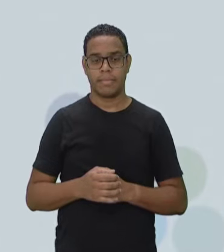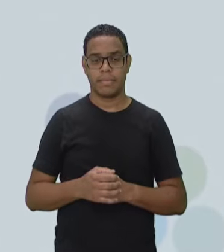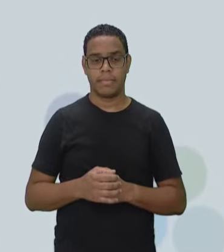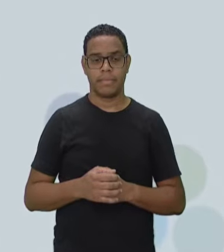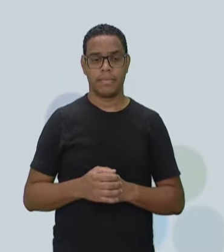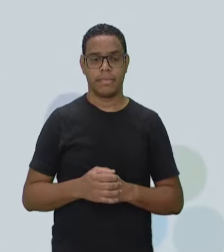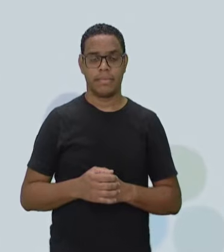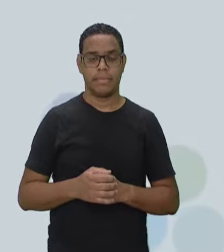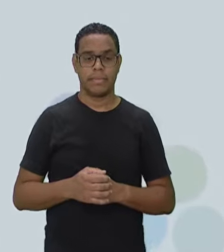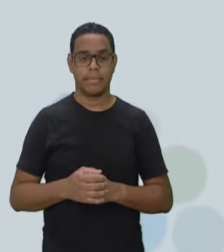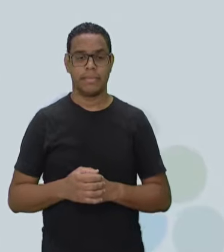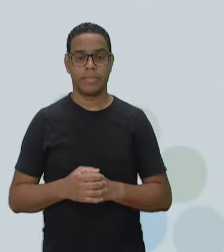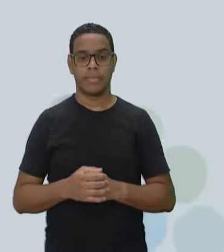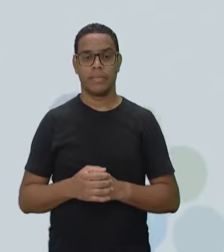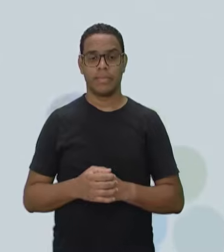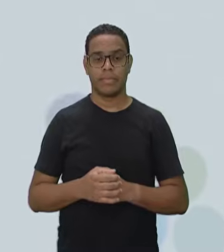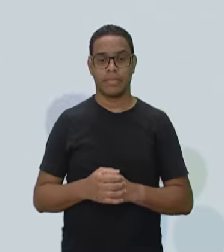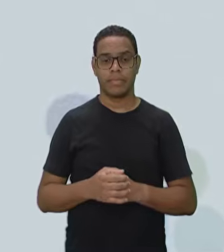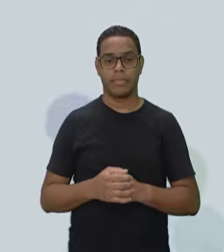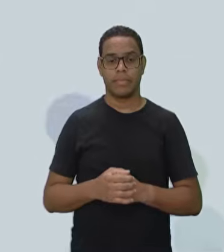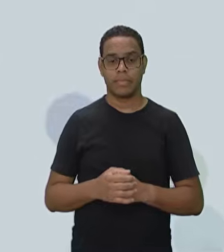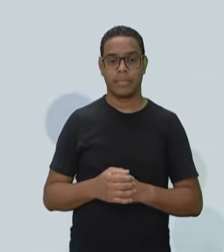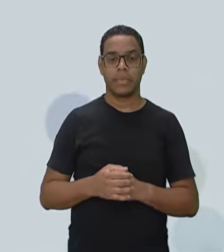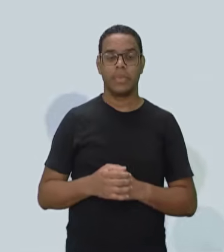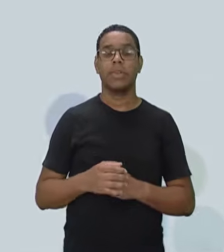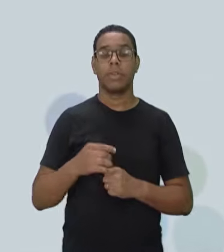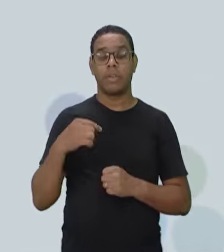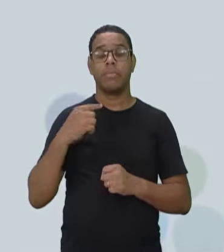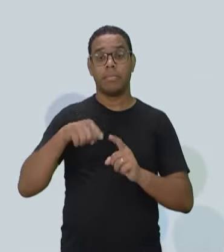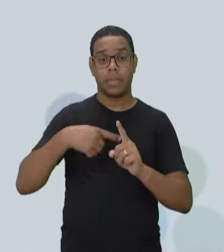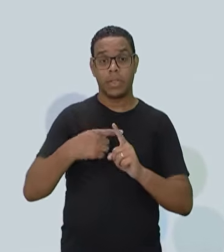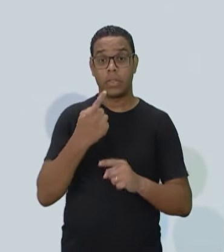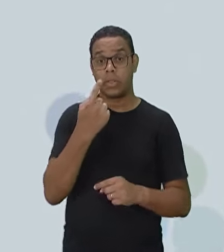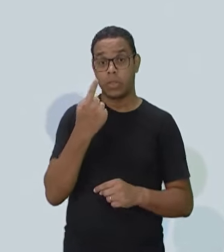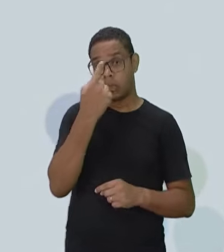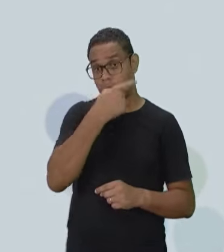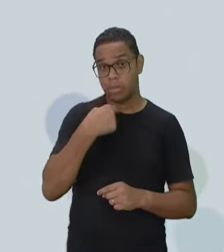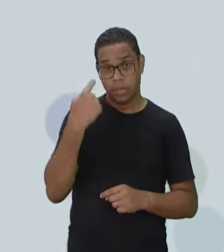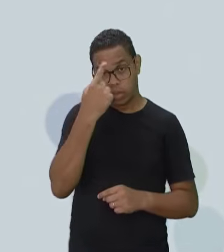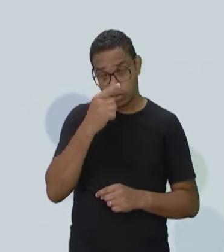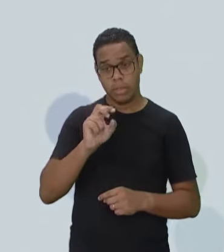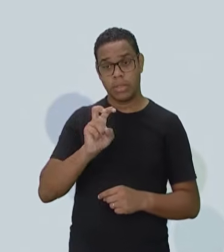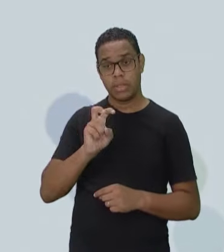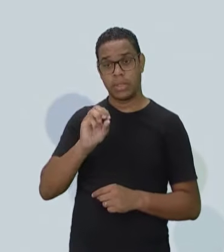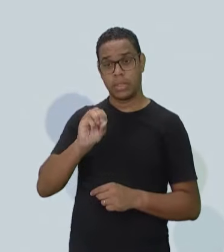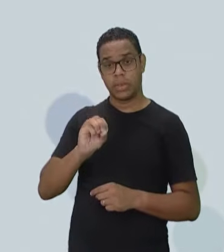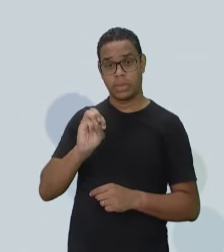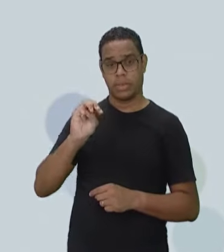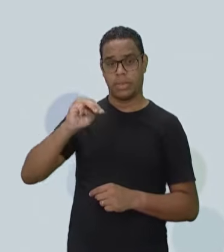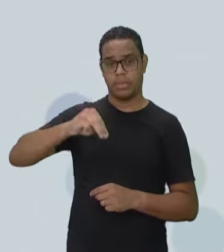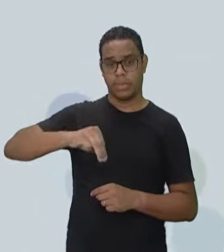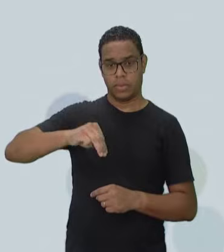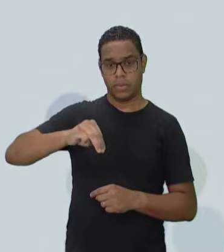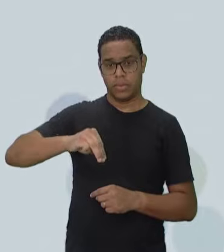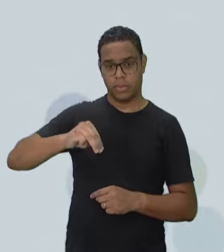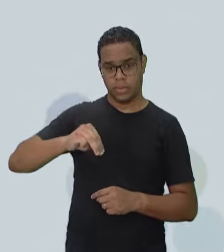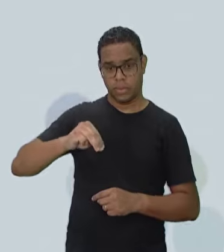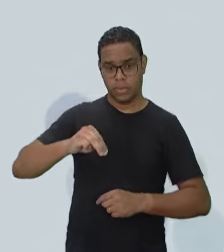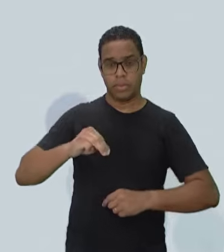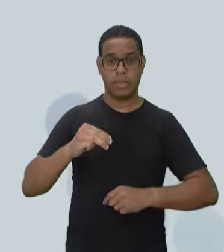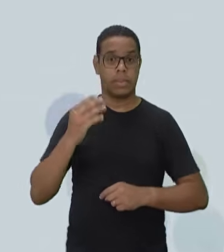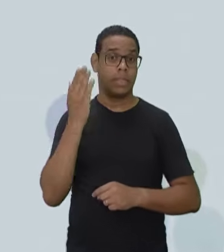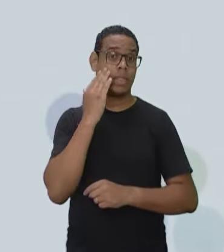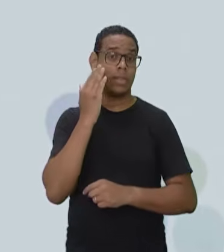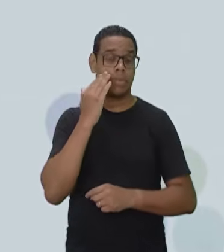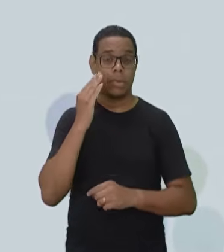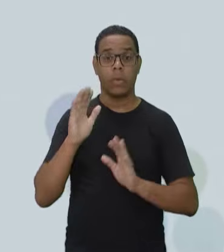Então, nós precisamos avançar nesse relógio 1 hora e 50 minutos para saber